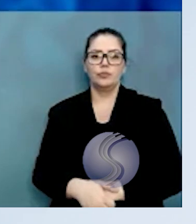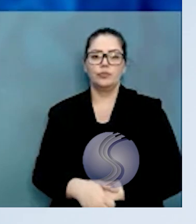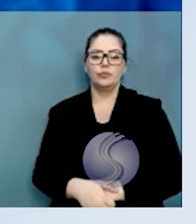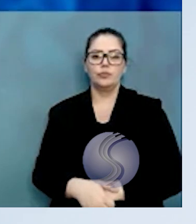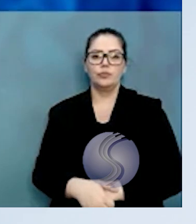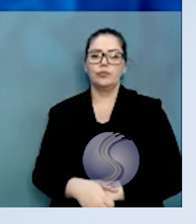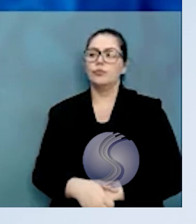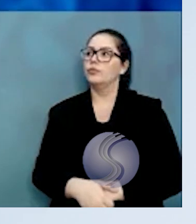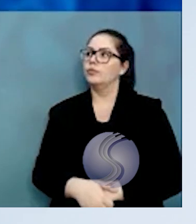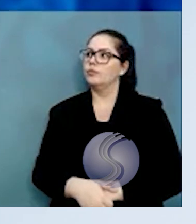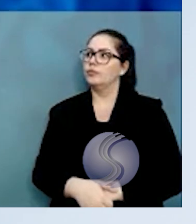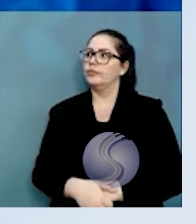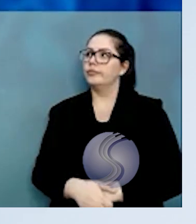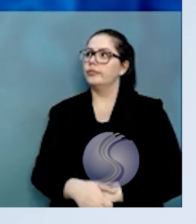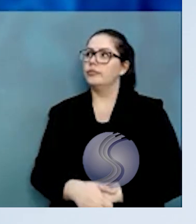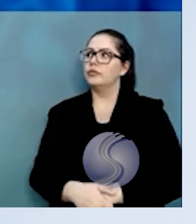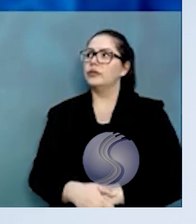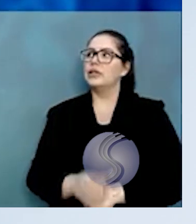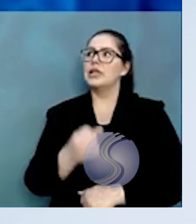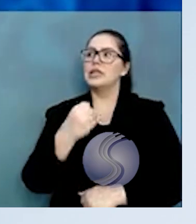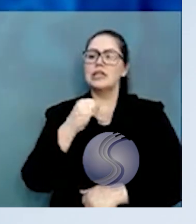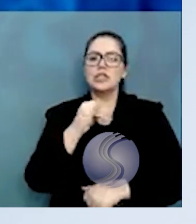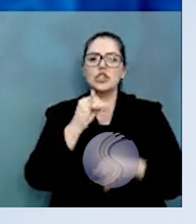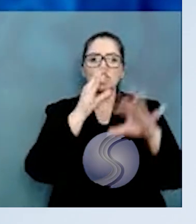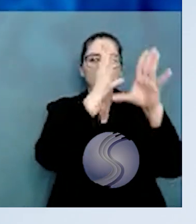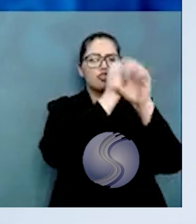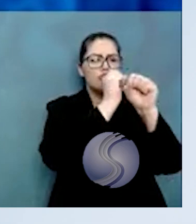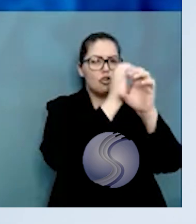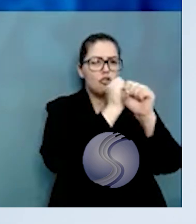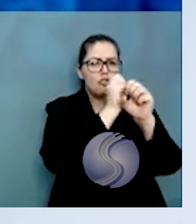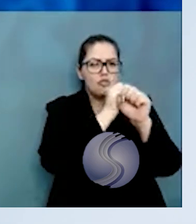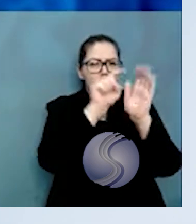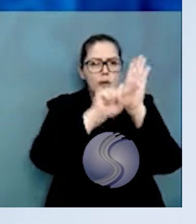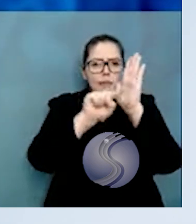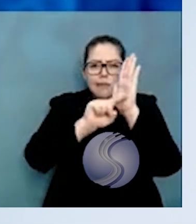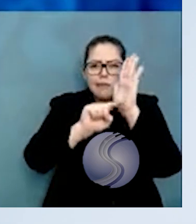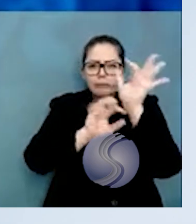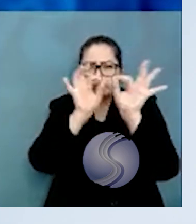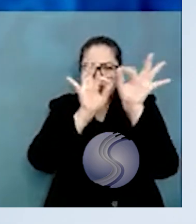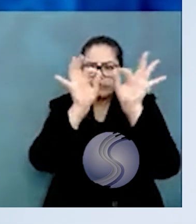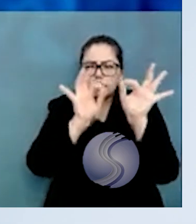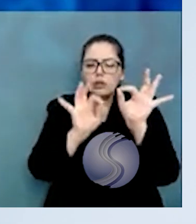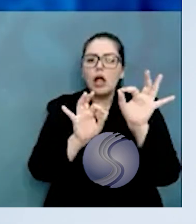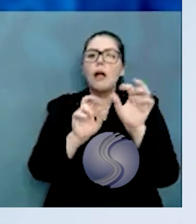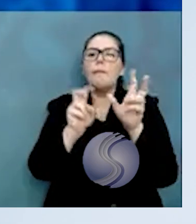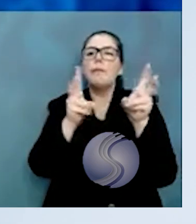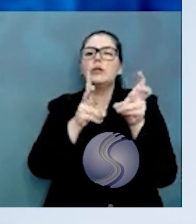Contabilizando 971 menos os 305 e menos os óbitos, nós chegamos a